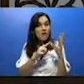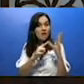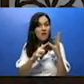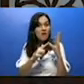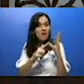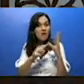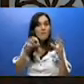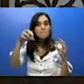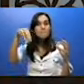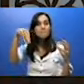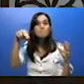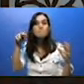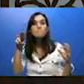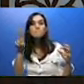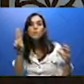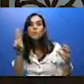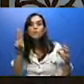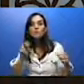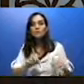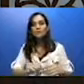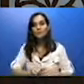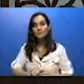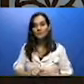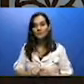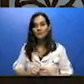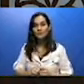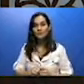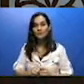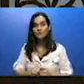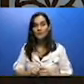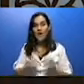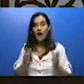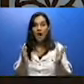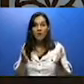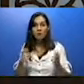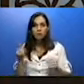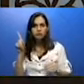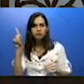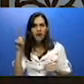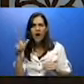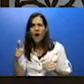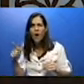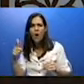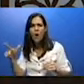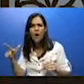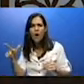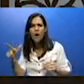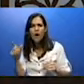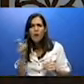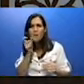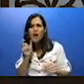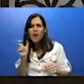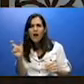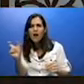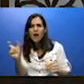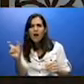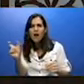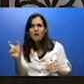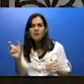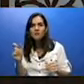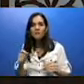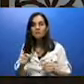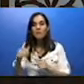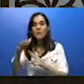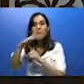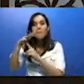sílaba mu agora aqui na palavra parque eu separo